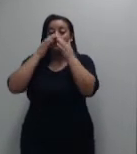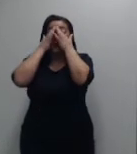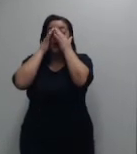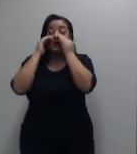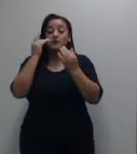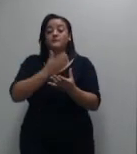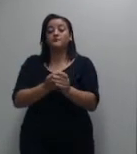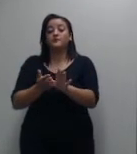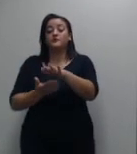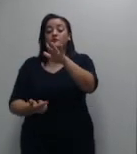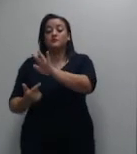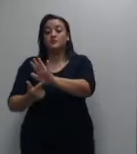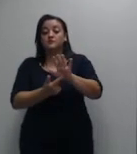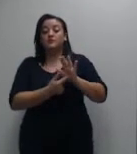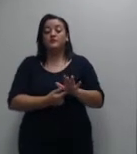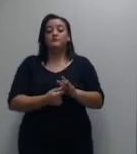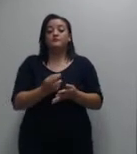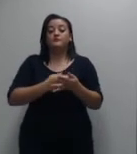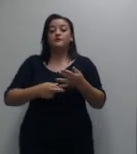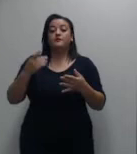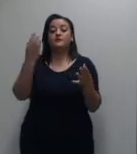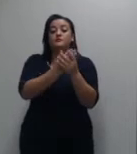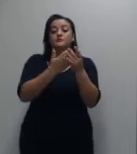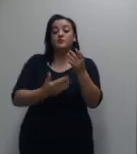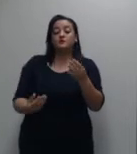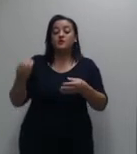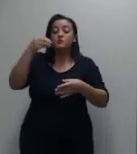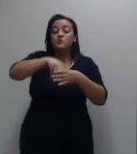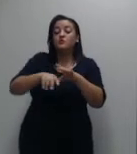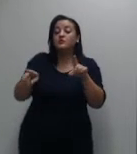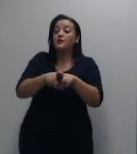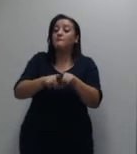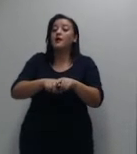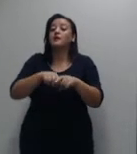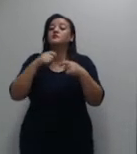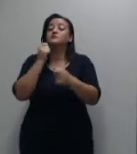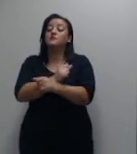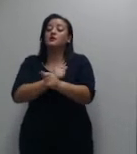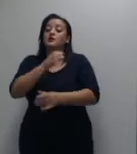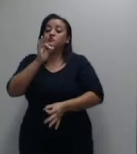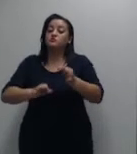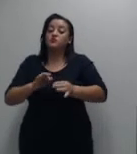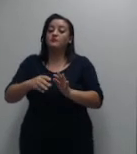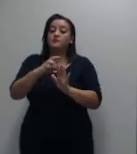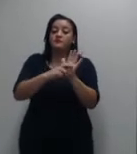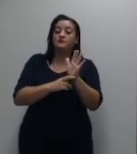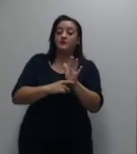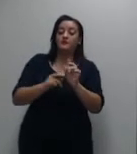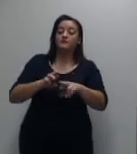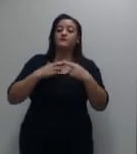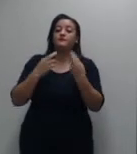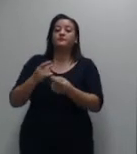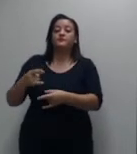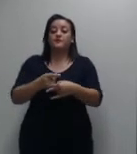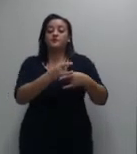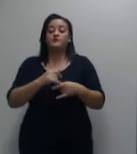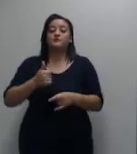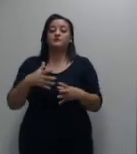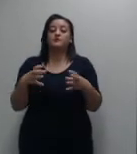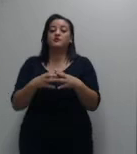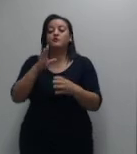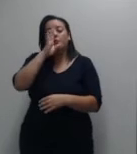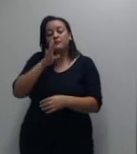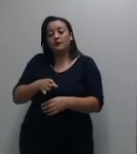embargos de declaração uma grave dentro foram incluídos para julgamento na pauta da sessão virtual de mérito da primeira turma